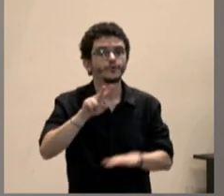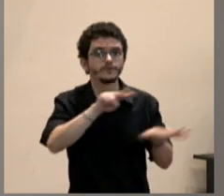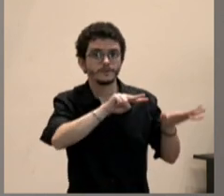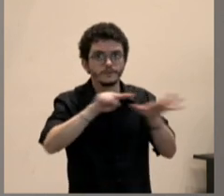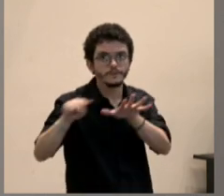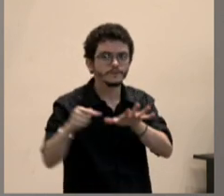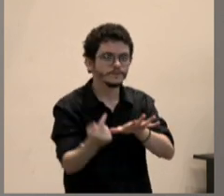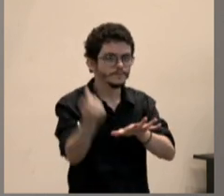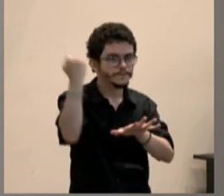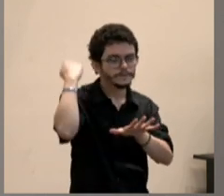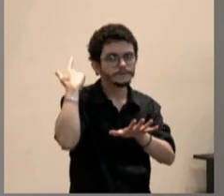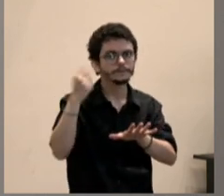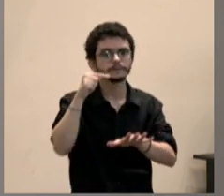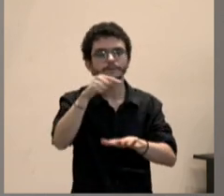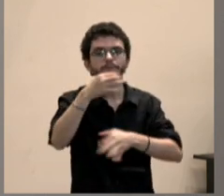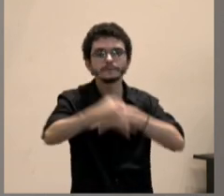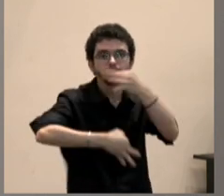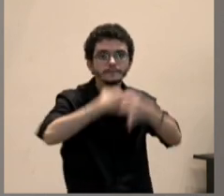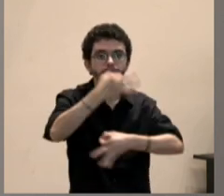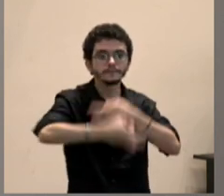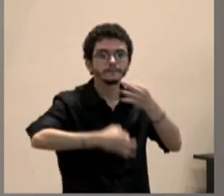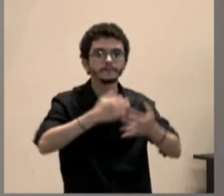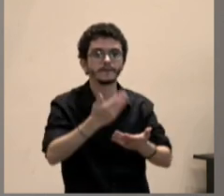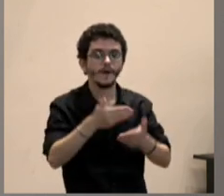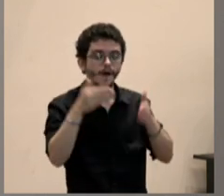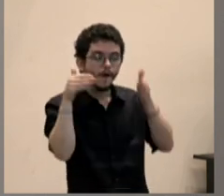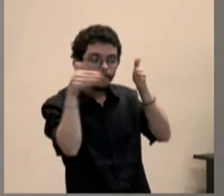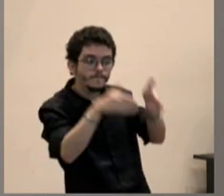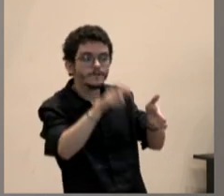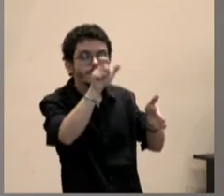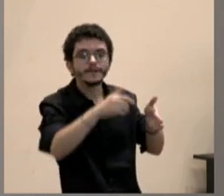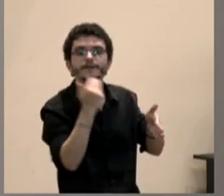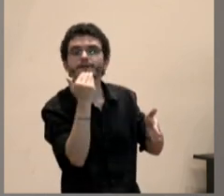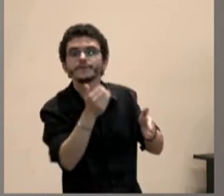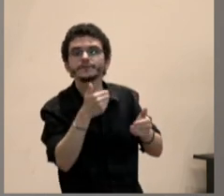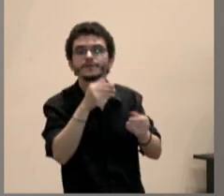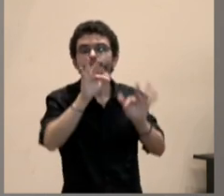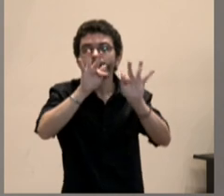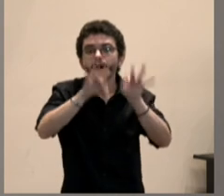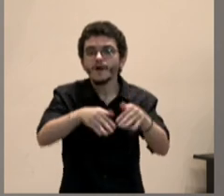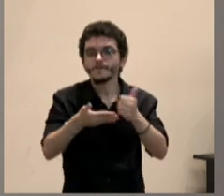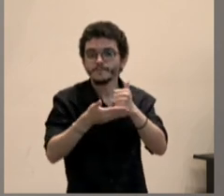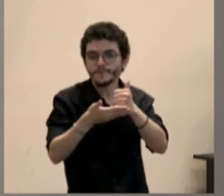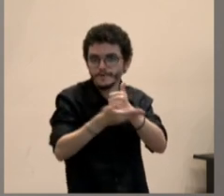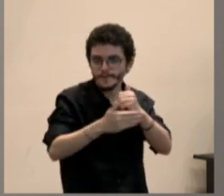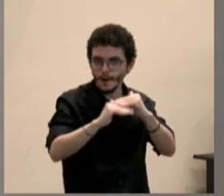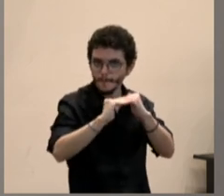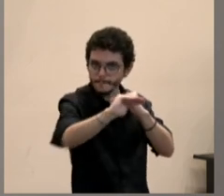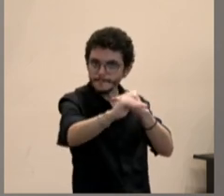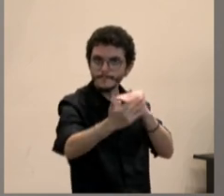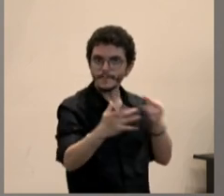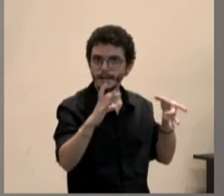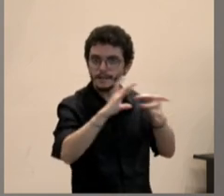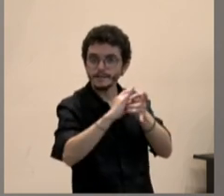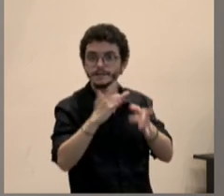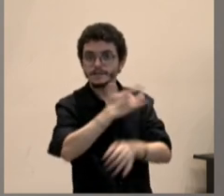a outra semana anterior esse argumento contra quem está pedindo para acabar com o piso, né, com a vinculação constitucional para a saúde e a educação. Ele falou,